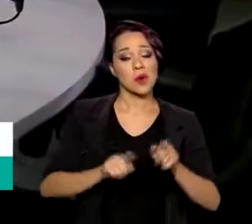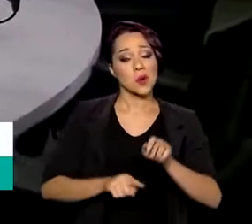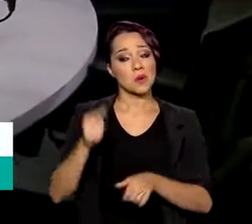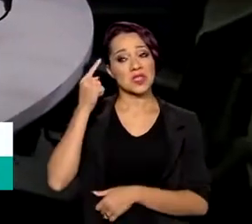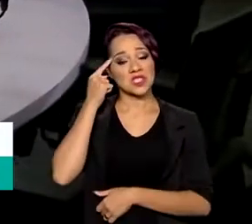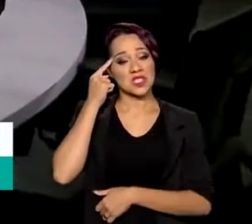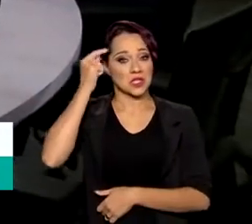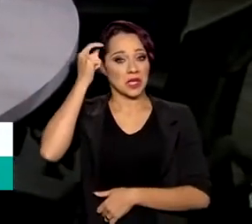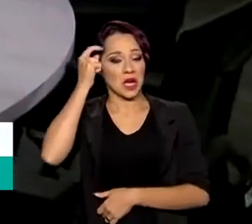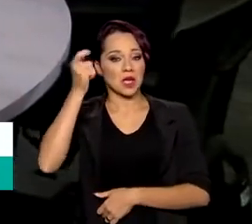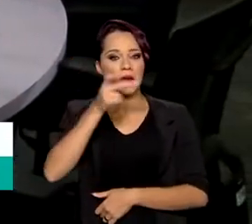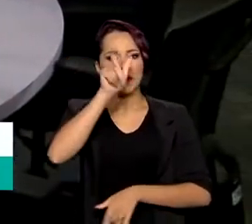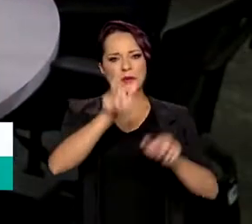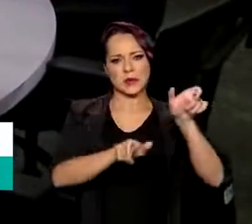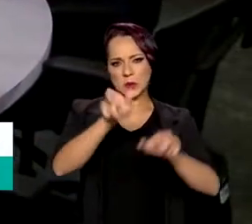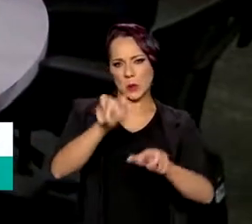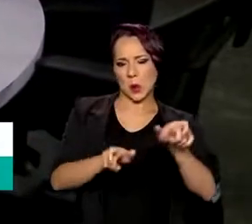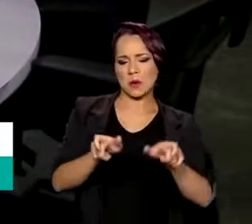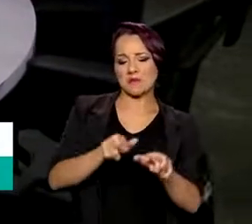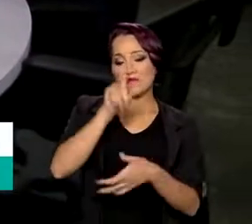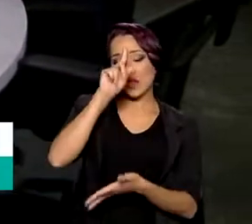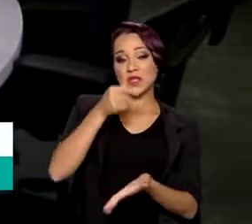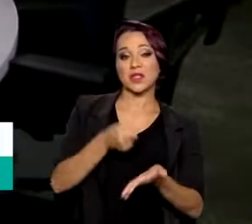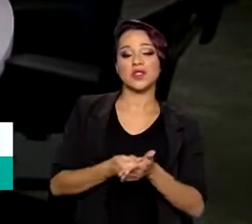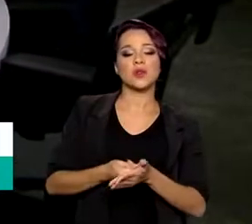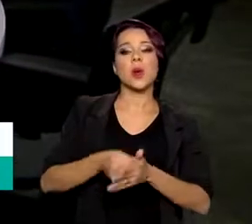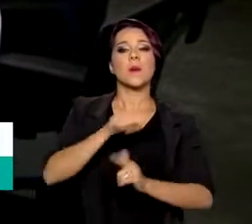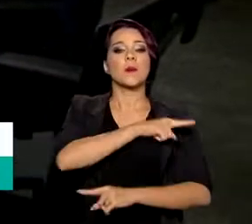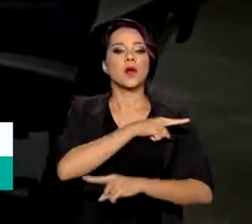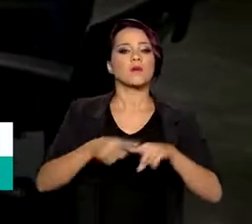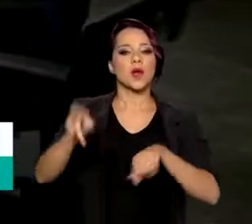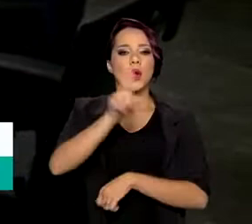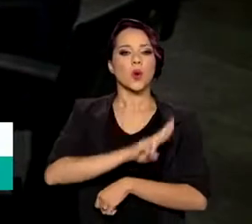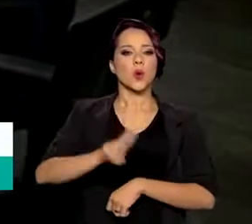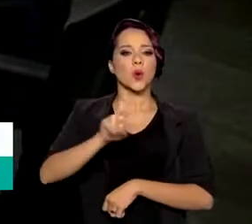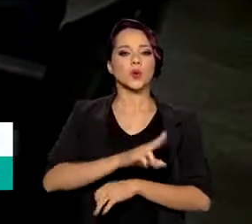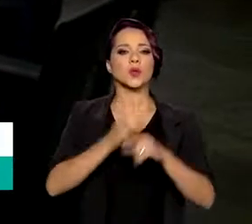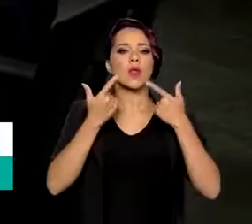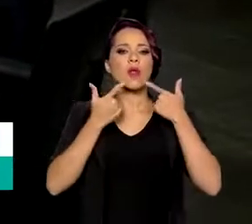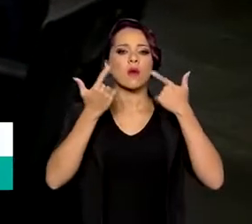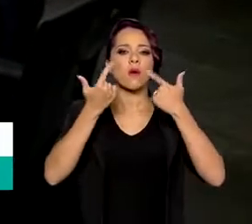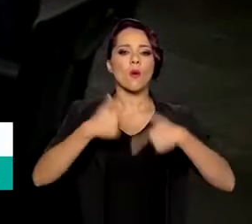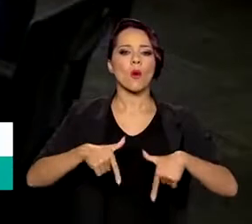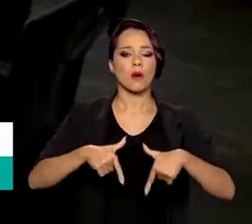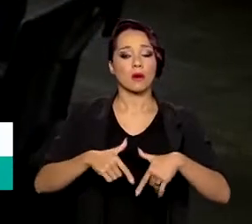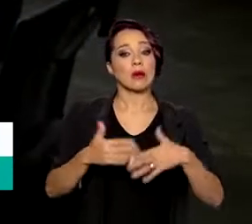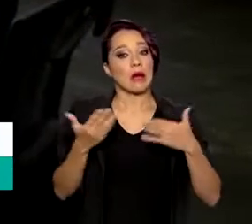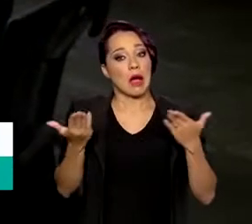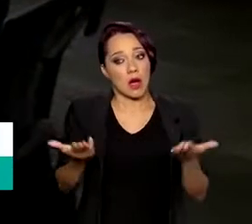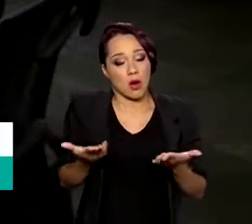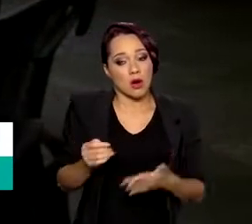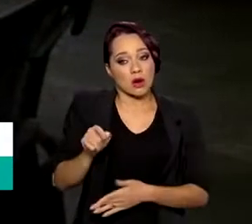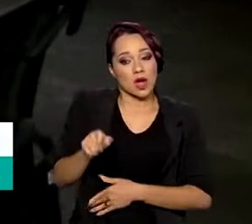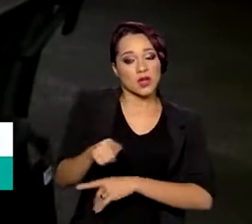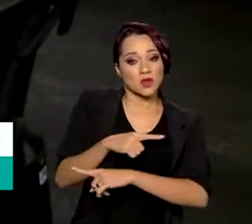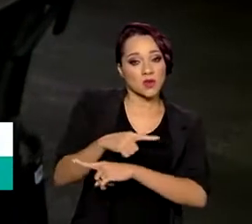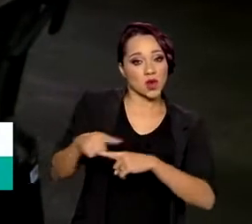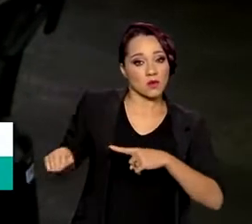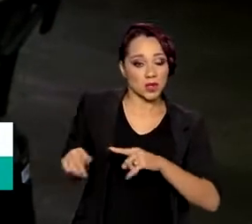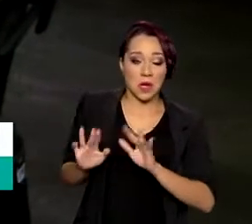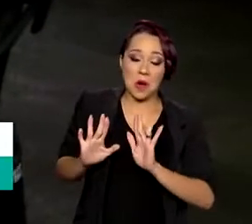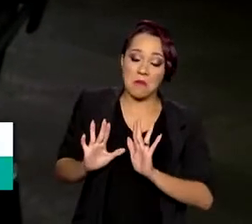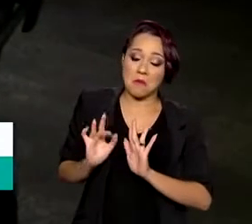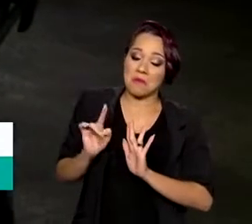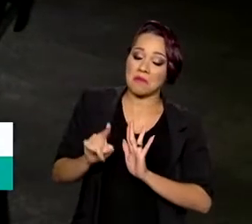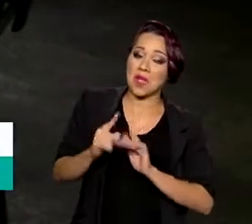ideológicos, alguns agentes públicos decidiram proibir o uso da linguagem neutra. E agora, essas proibições